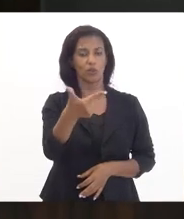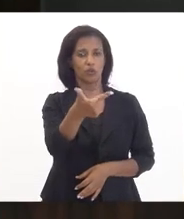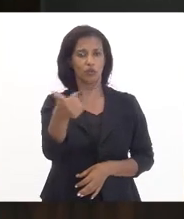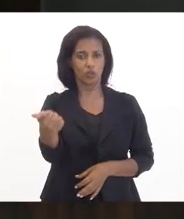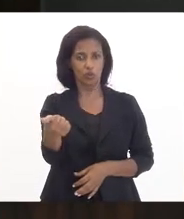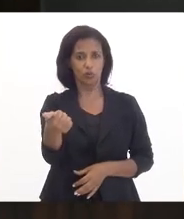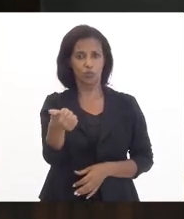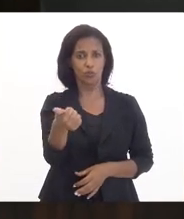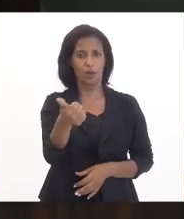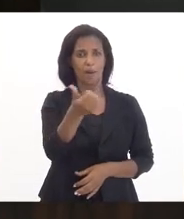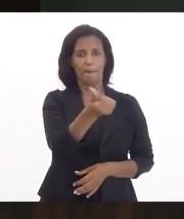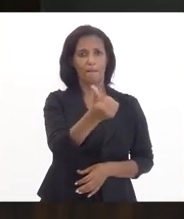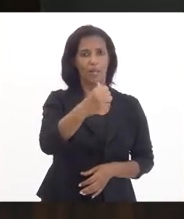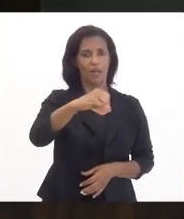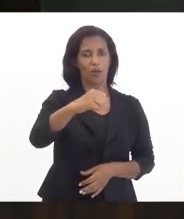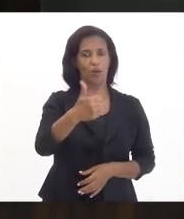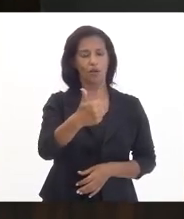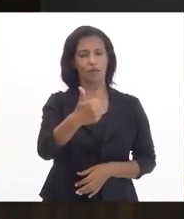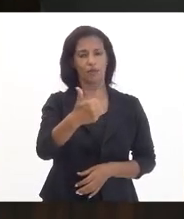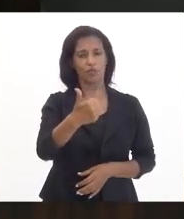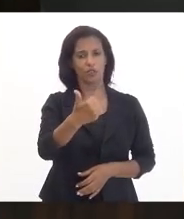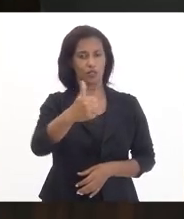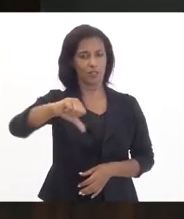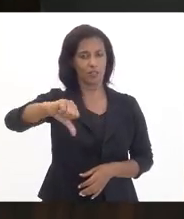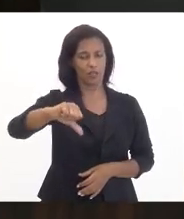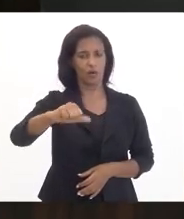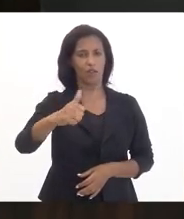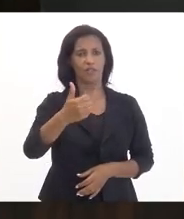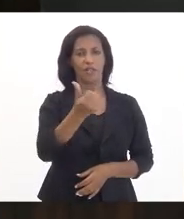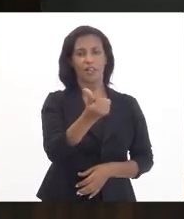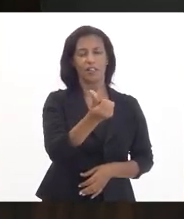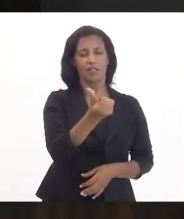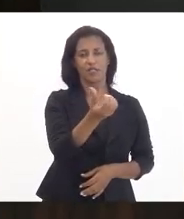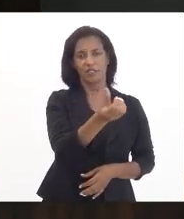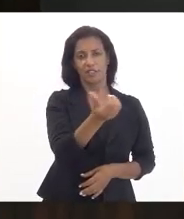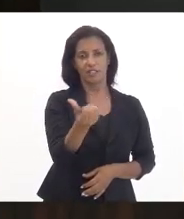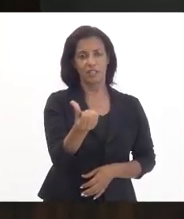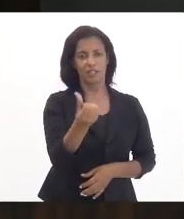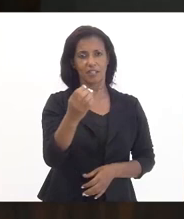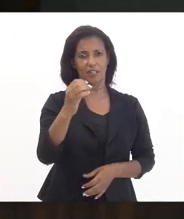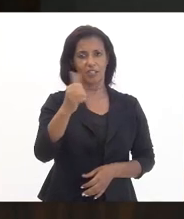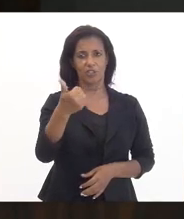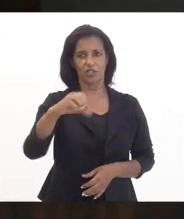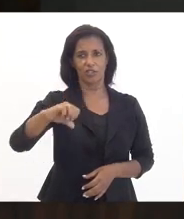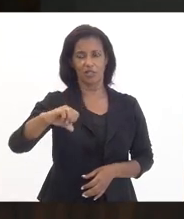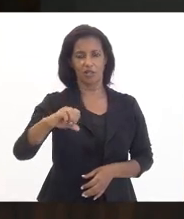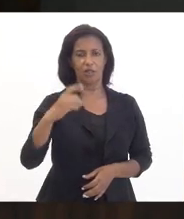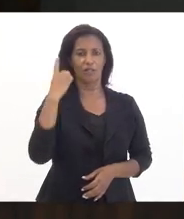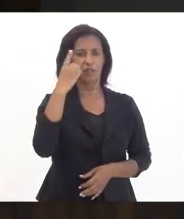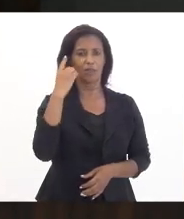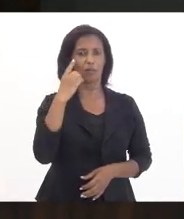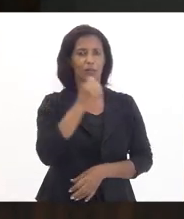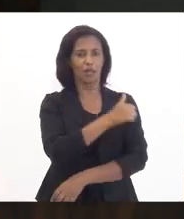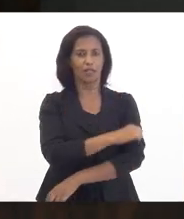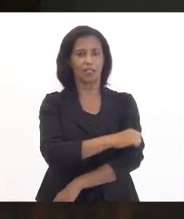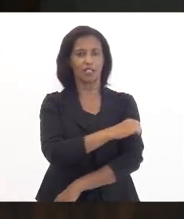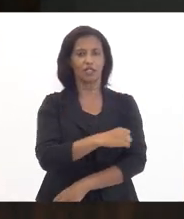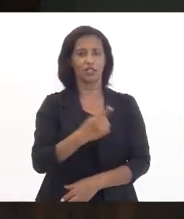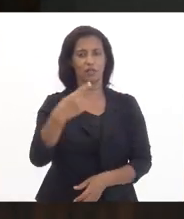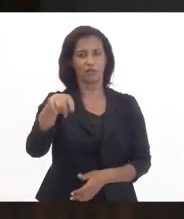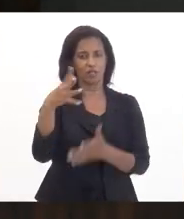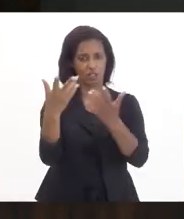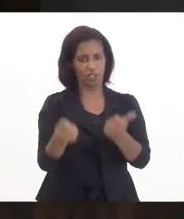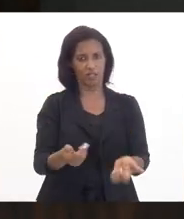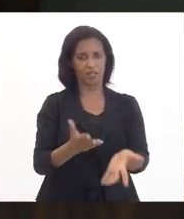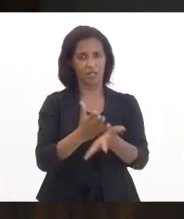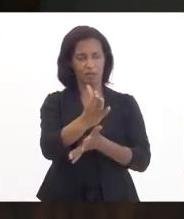2021, 691 de 19, 1605 de 19, deputada Enfermeira Regiane, os senhores que aprovam,